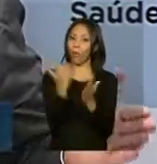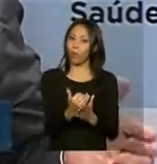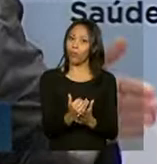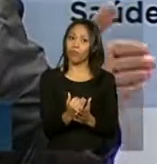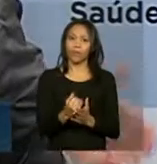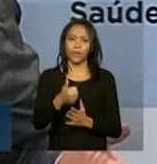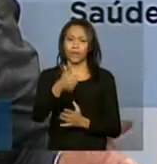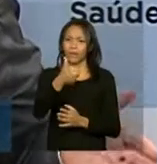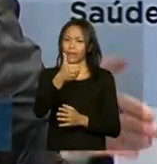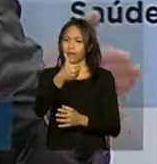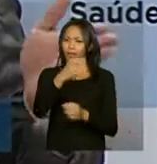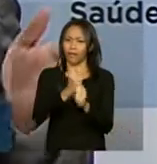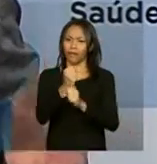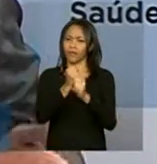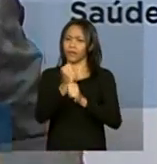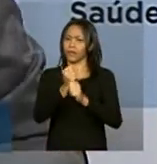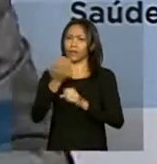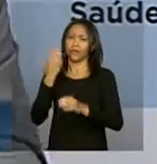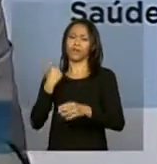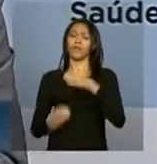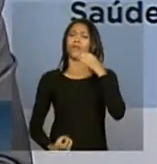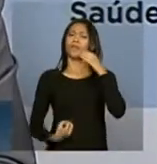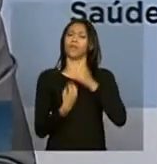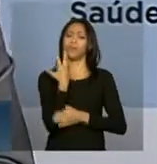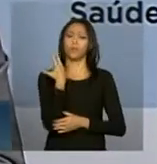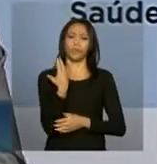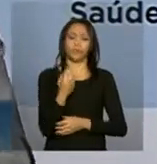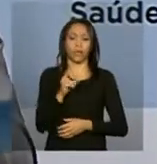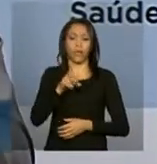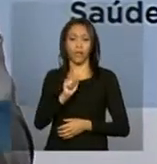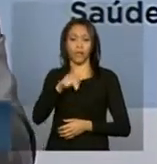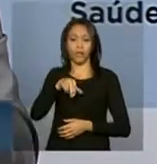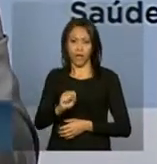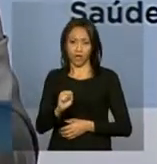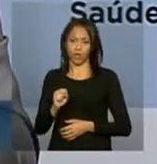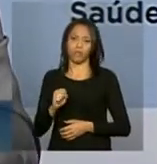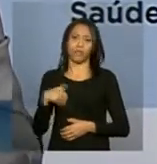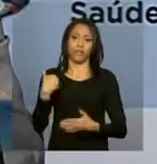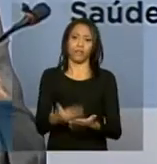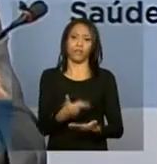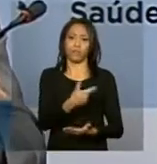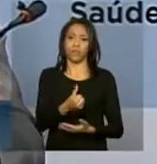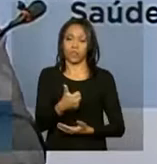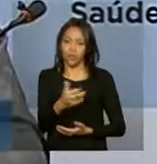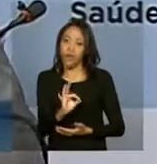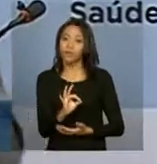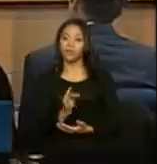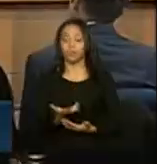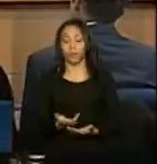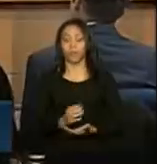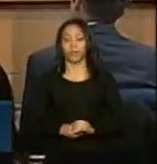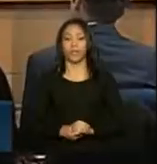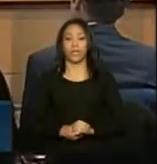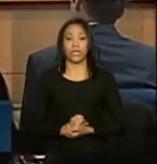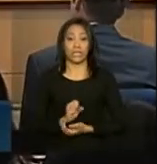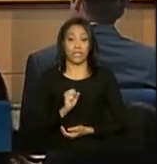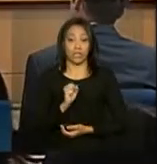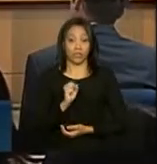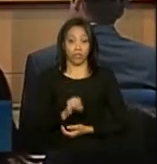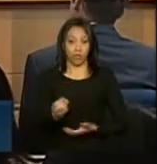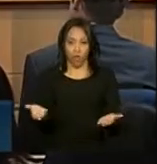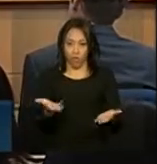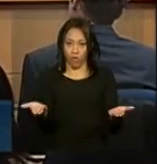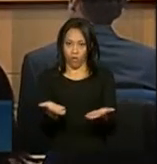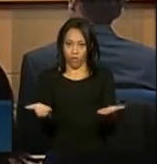uma década, desde o começo da criação da ANS até 2010. Se eventualmente ele usasse hoje, né,